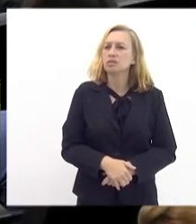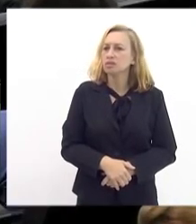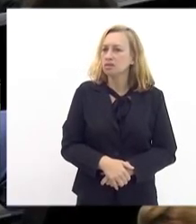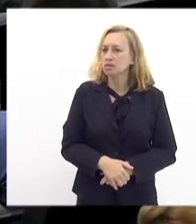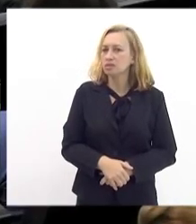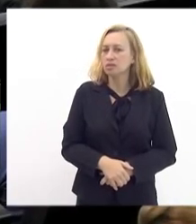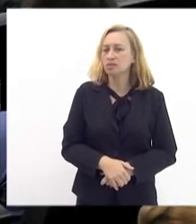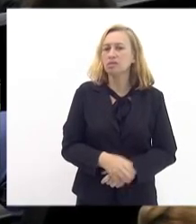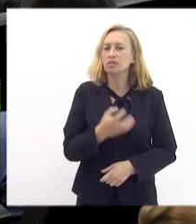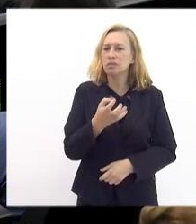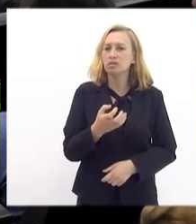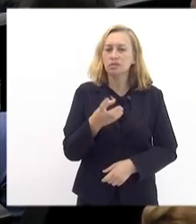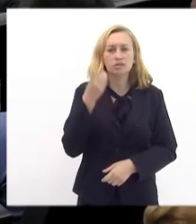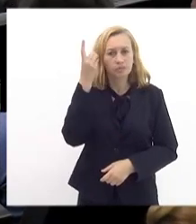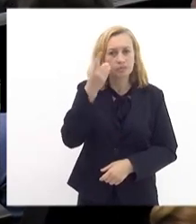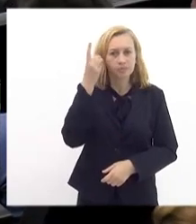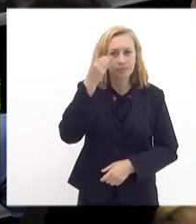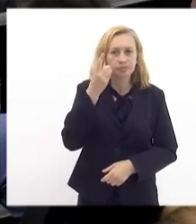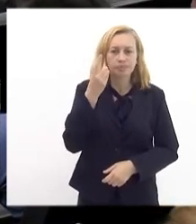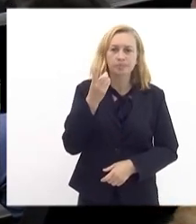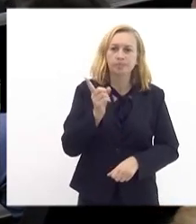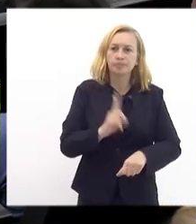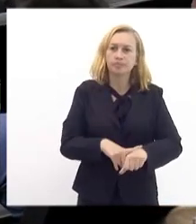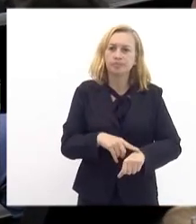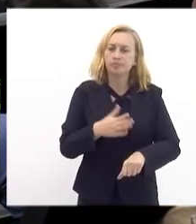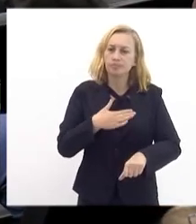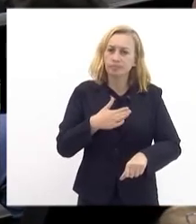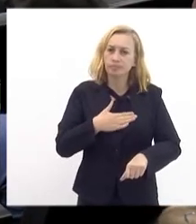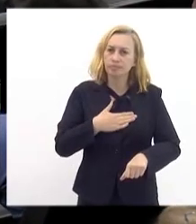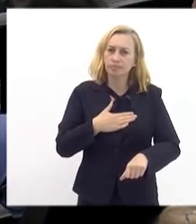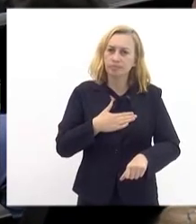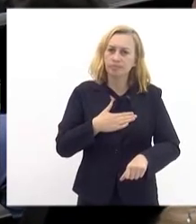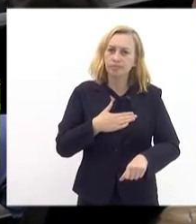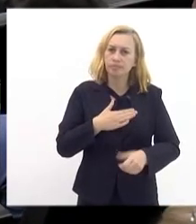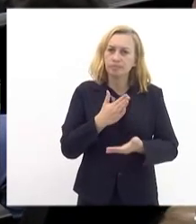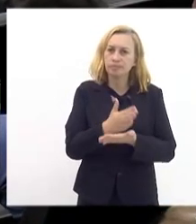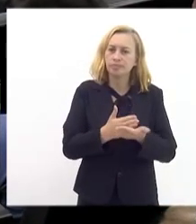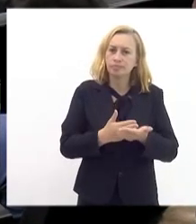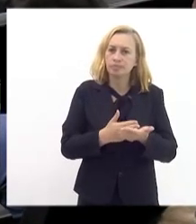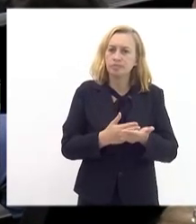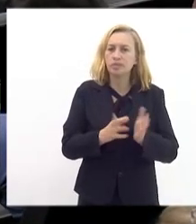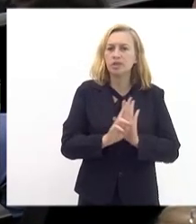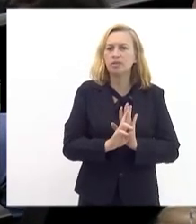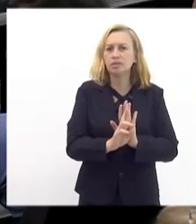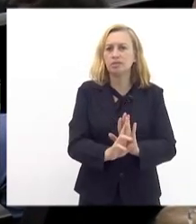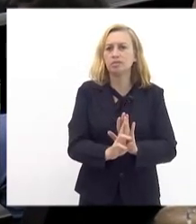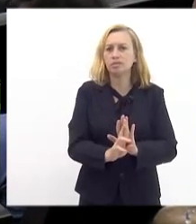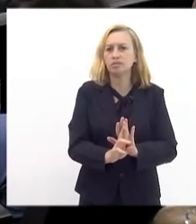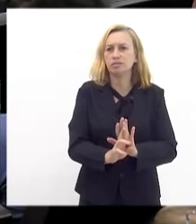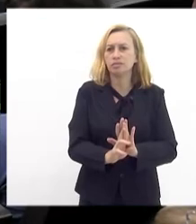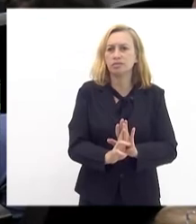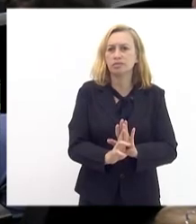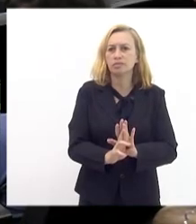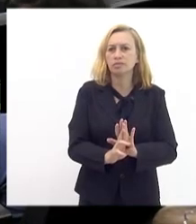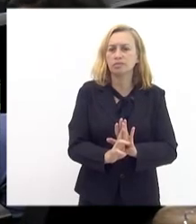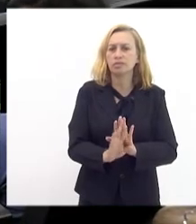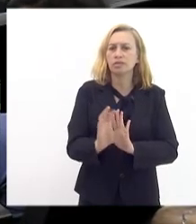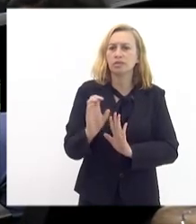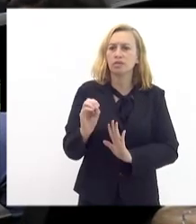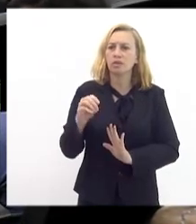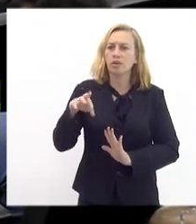vamos lá então eu queria que o meu tempo fosse fosse dividido o representante da Colônia